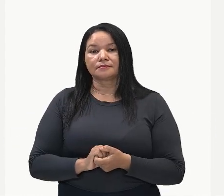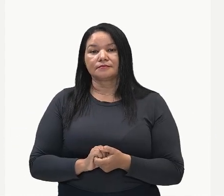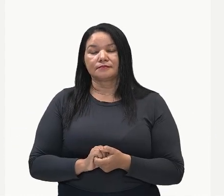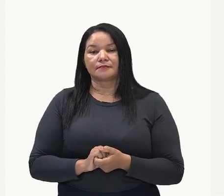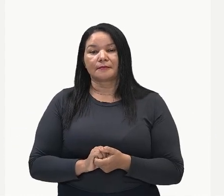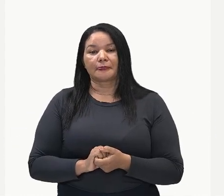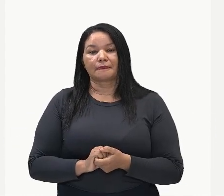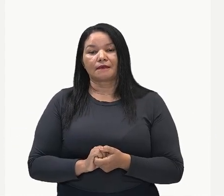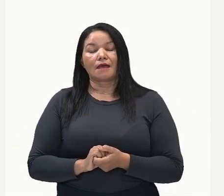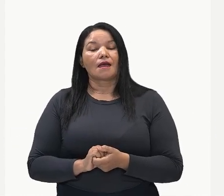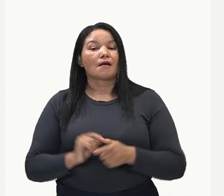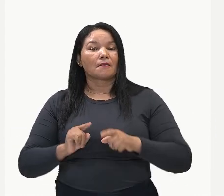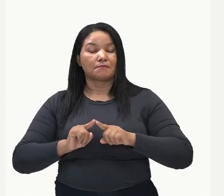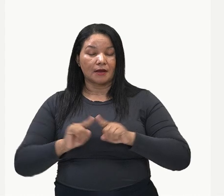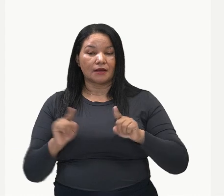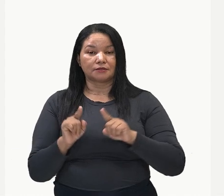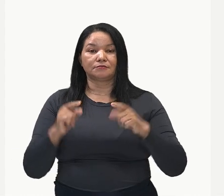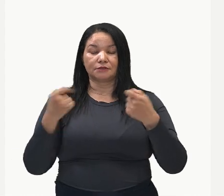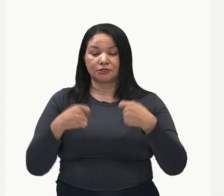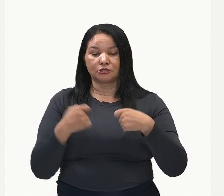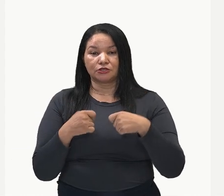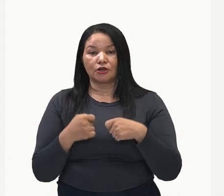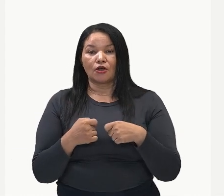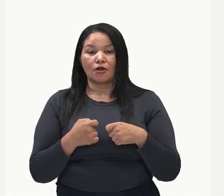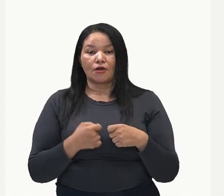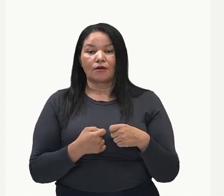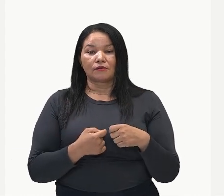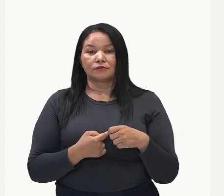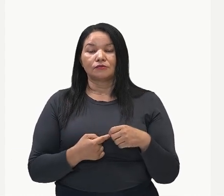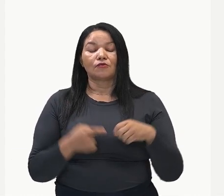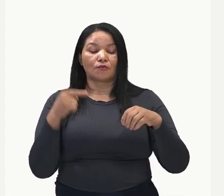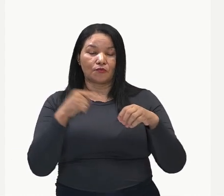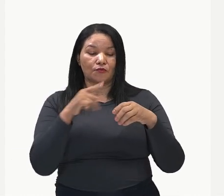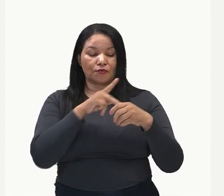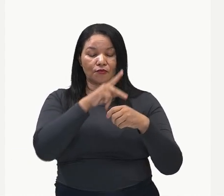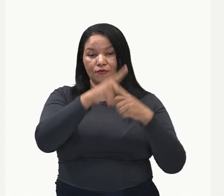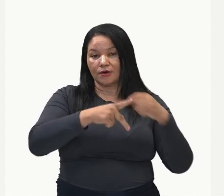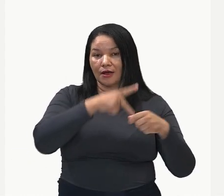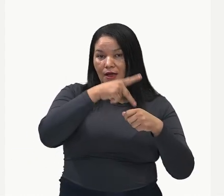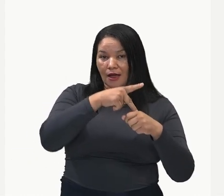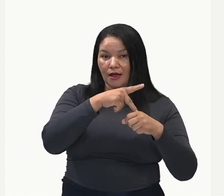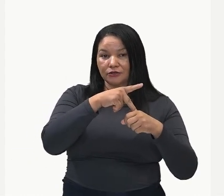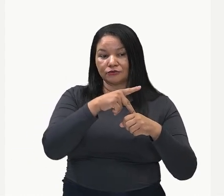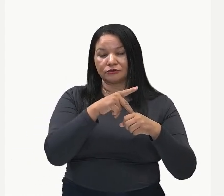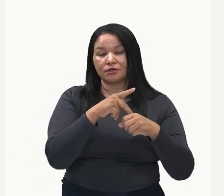Só que pelo menos um deles tem que ser um cátion diferente do próton